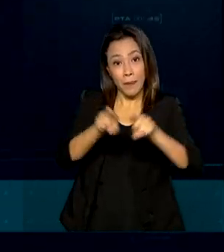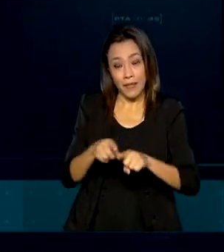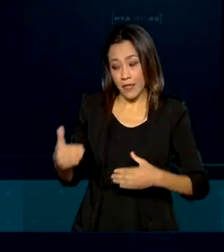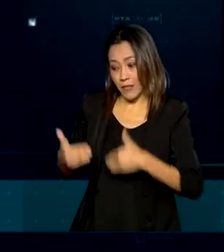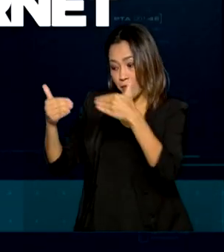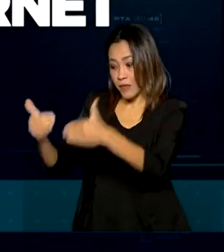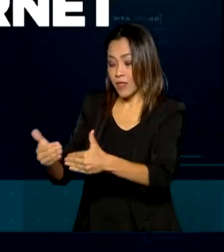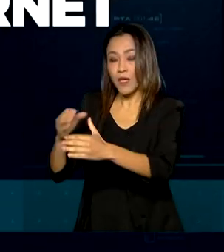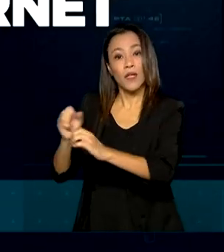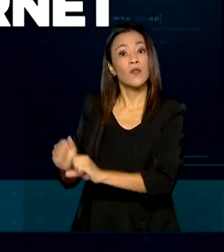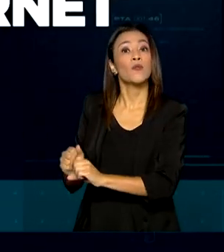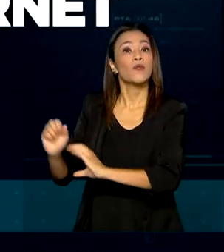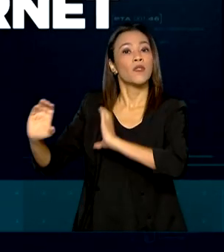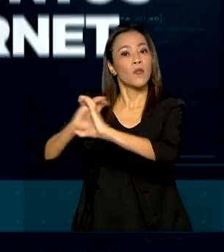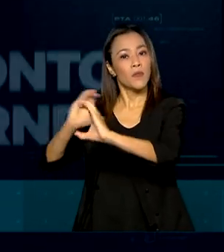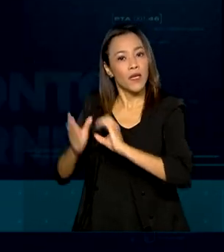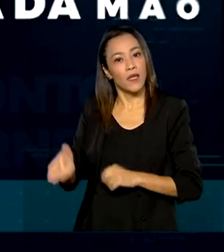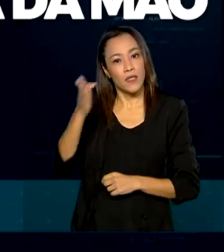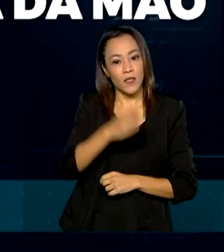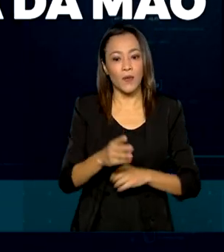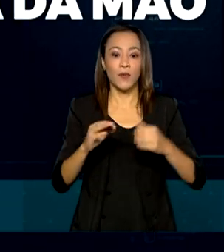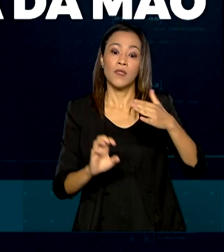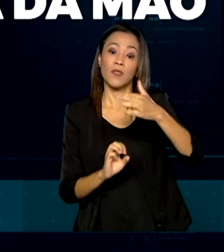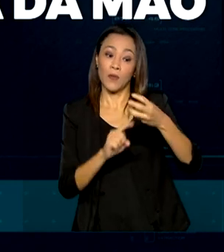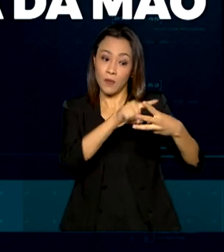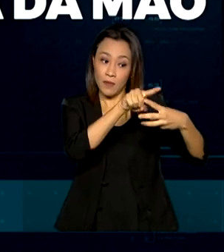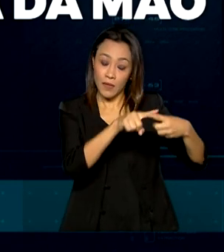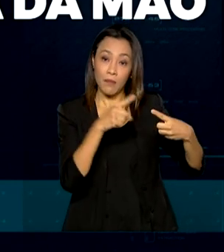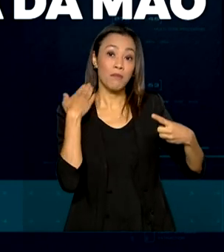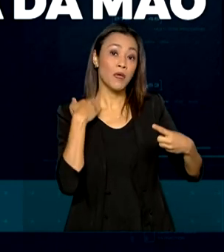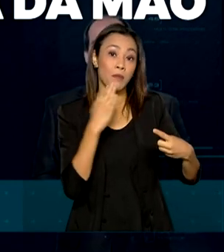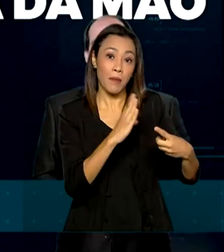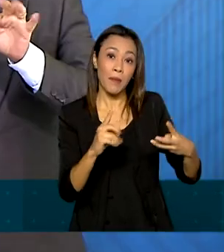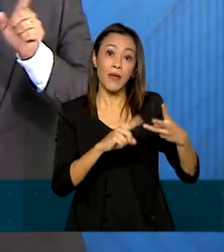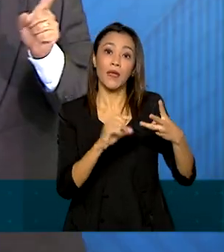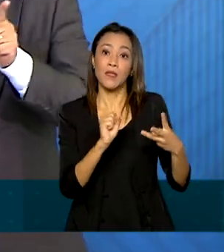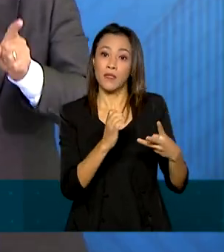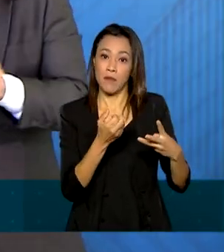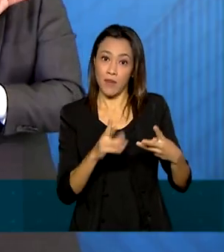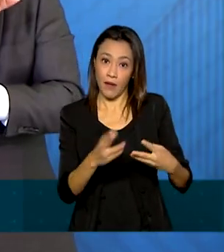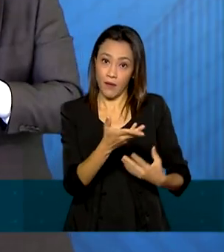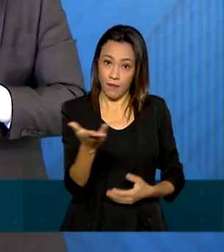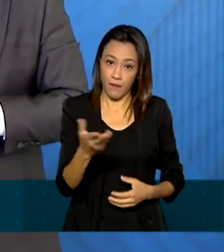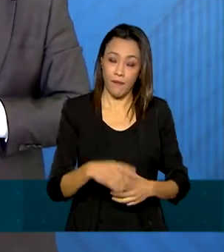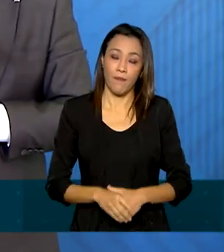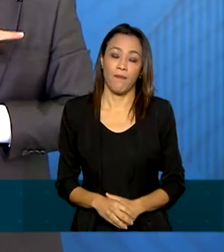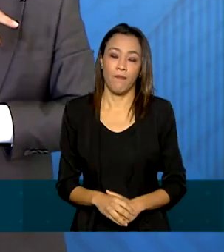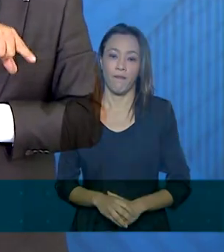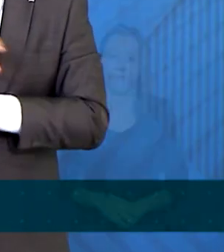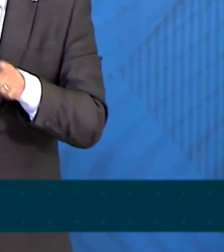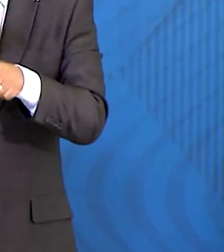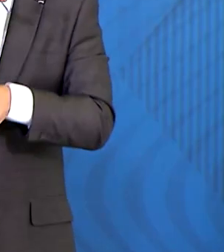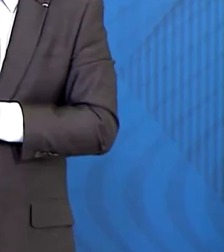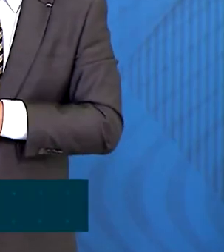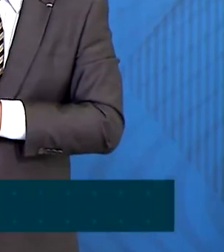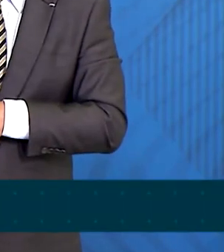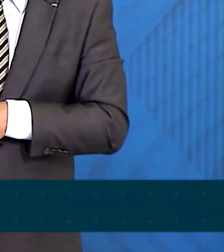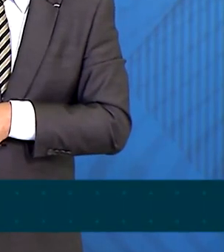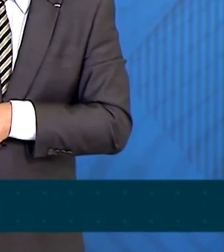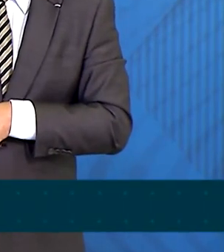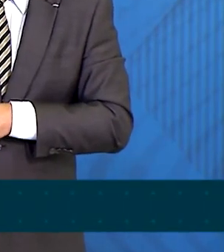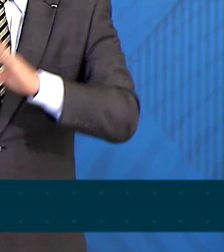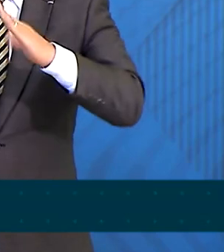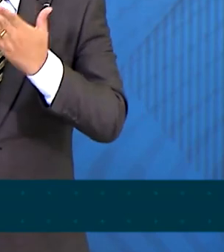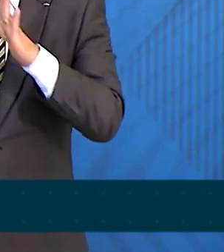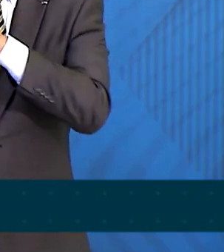Ministério das Comunicações com a Telebrás, Banco do Brasil e Sebrae. Temos mais de 10 mil escolas rurais conectadas, Antônio